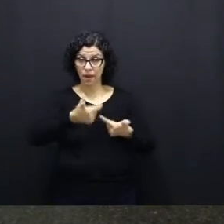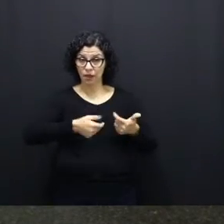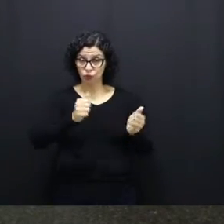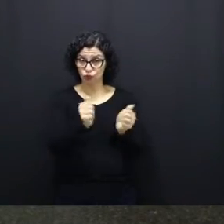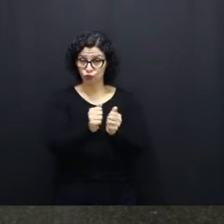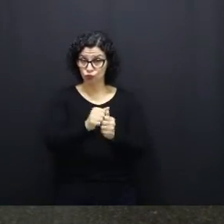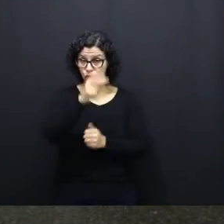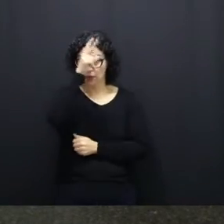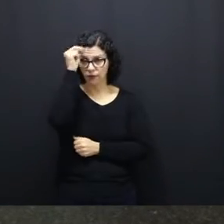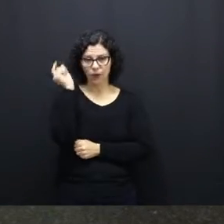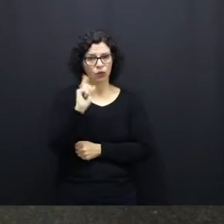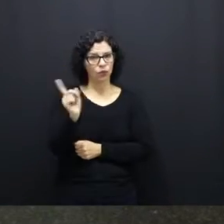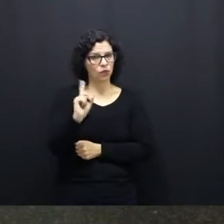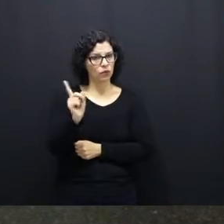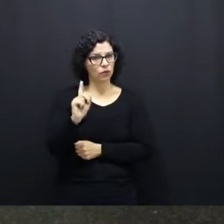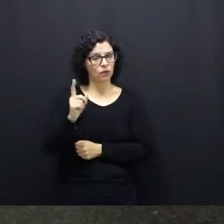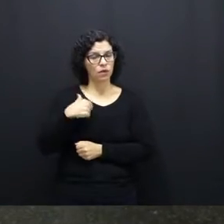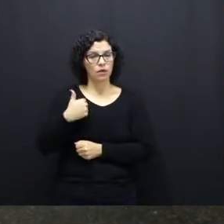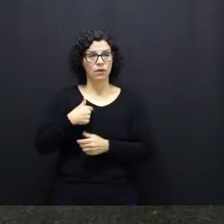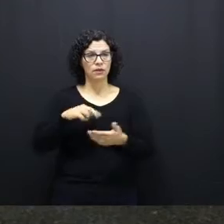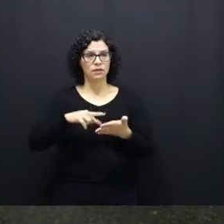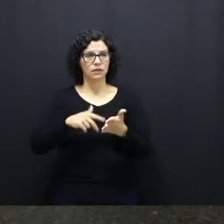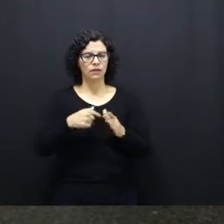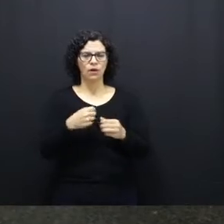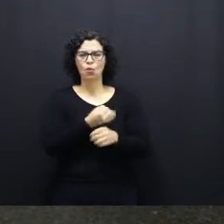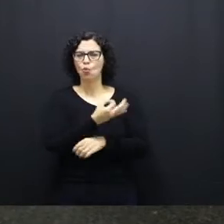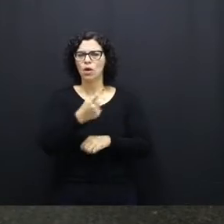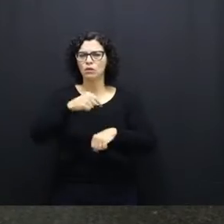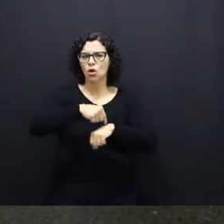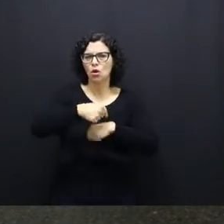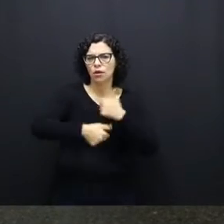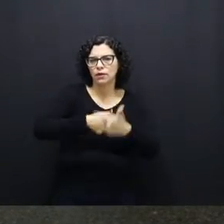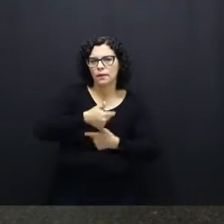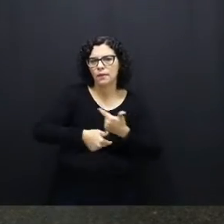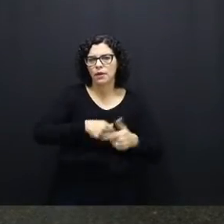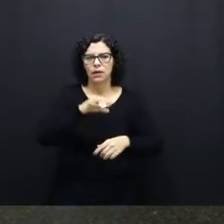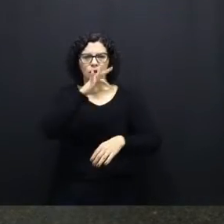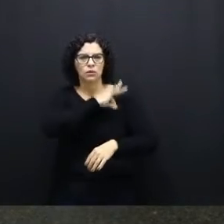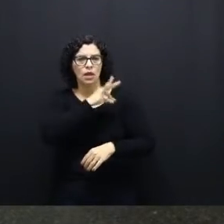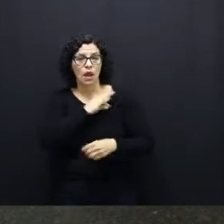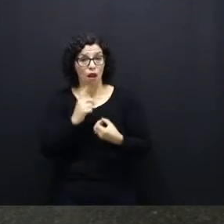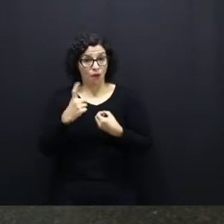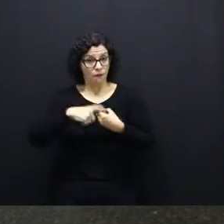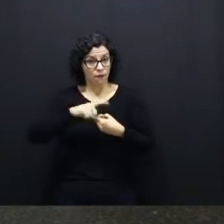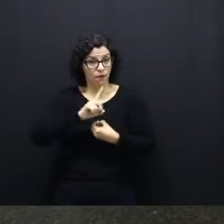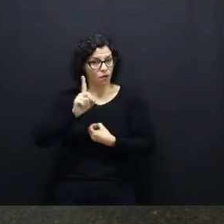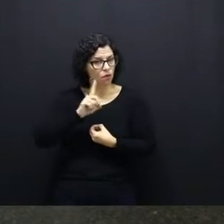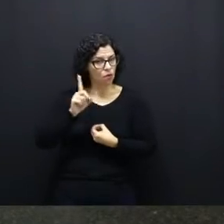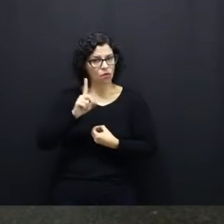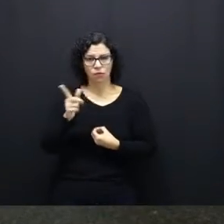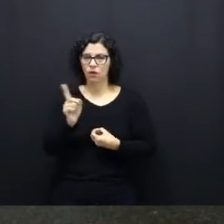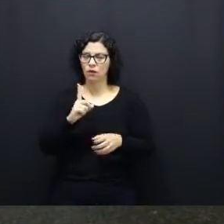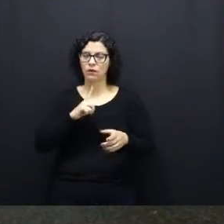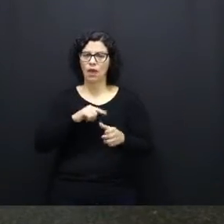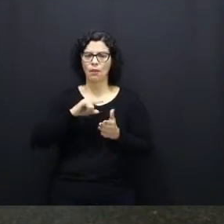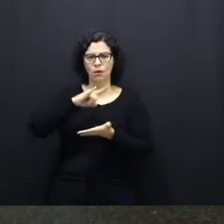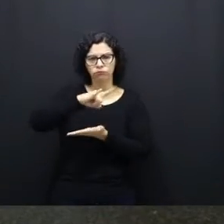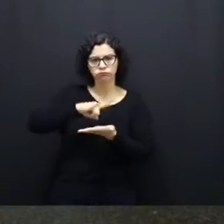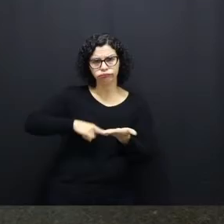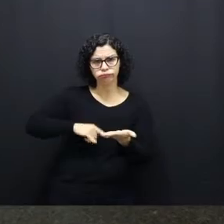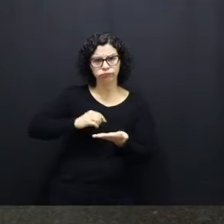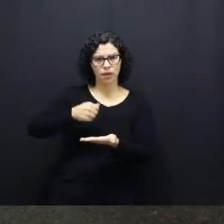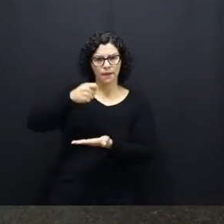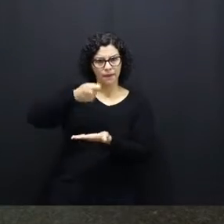prefeitura não tem os honorários enfim ele não tem esse vínculo não incide ali na folha de